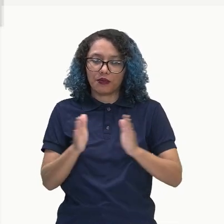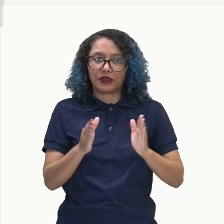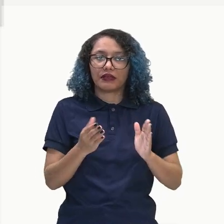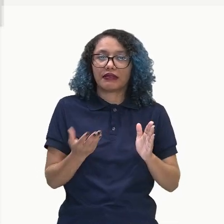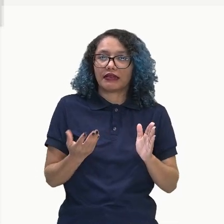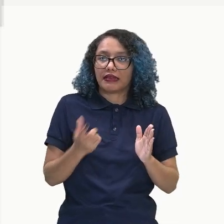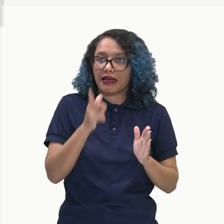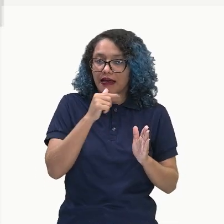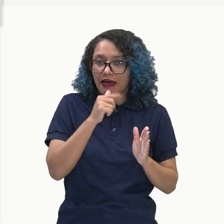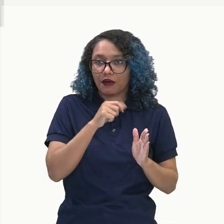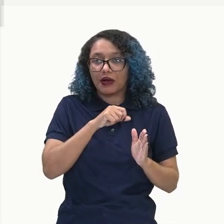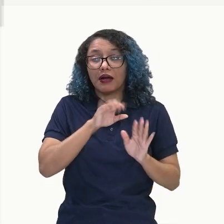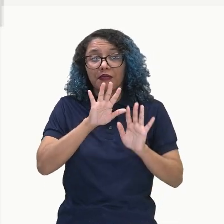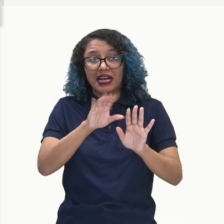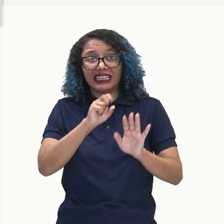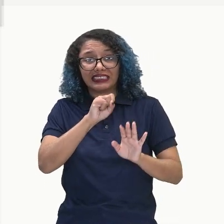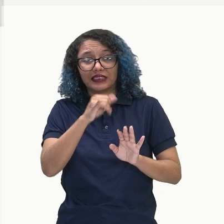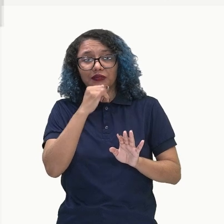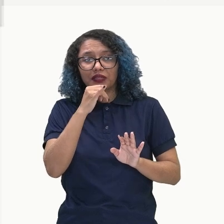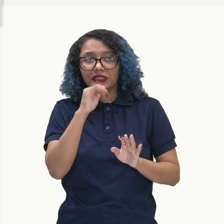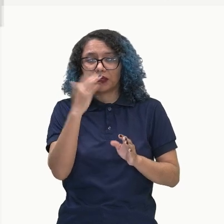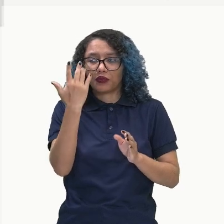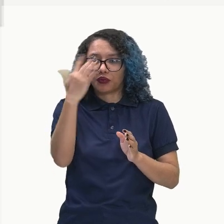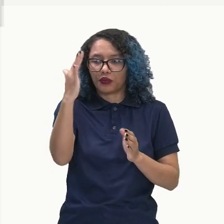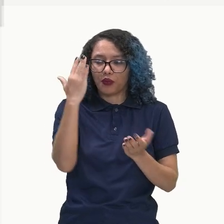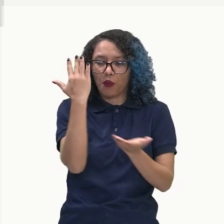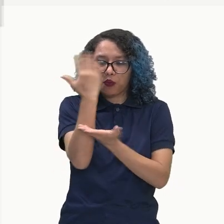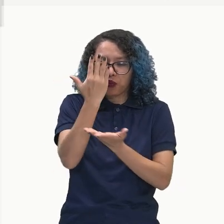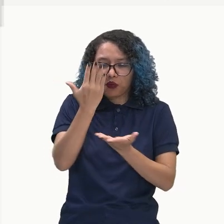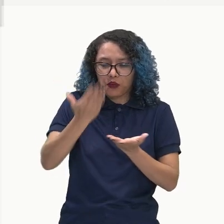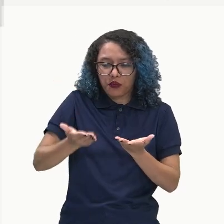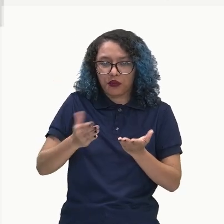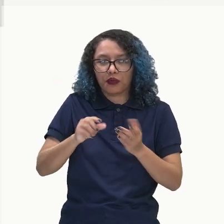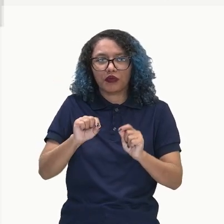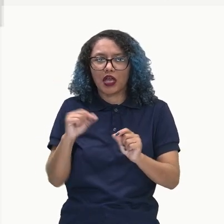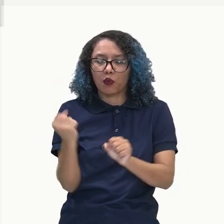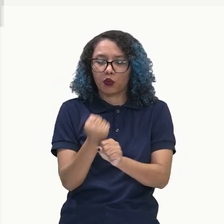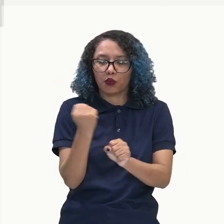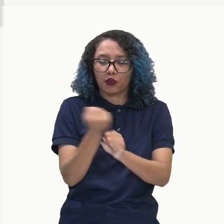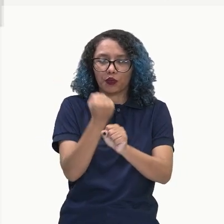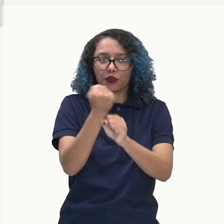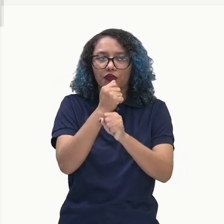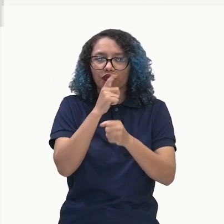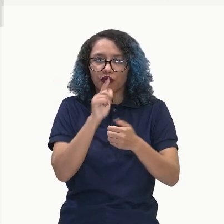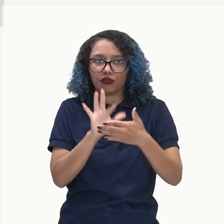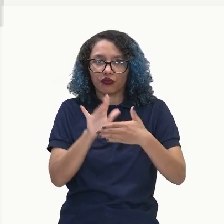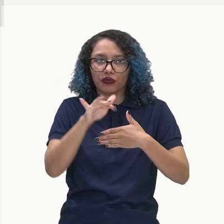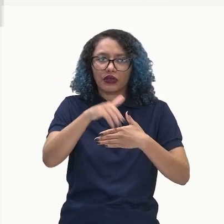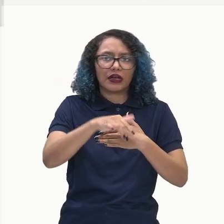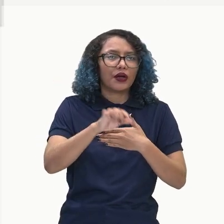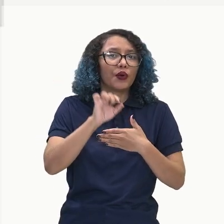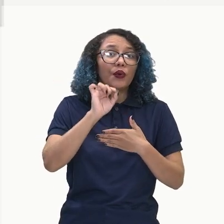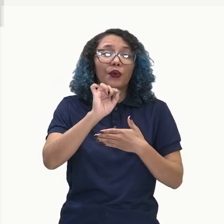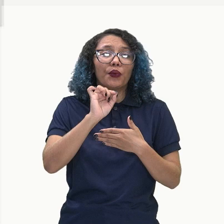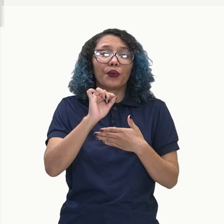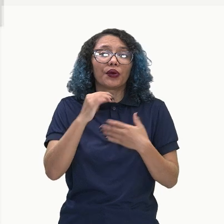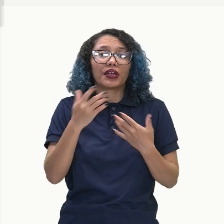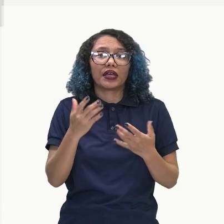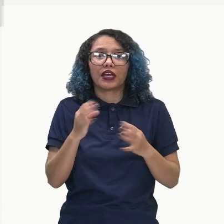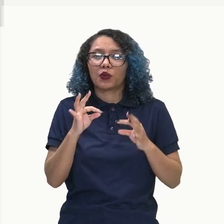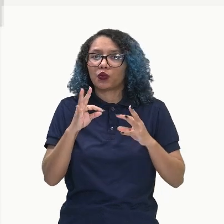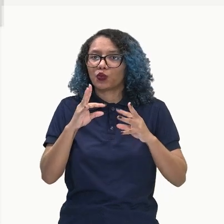para construir, por exemplo, uma barragem, né, para uma hidrelétrica, a gente vai ter todos